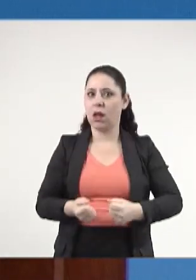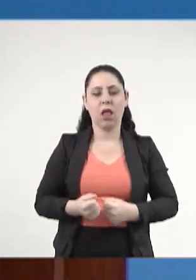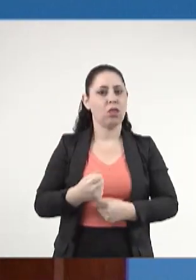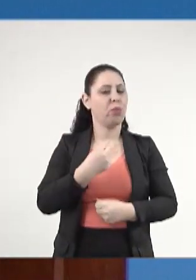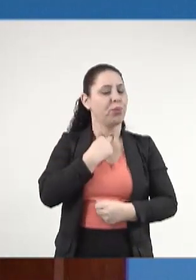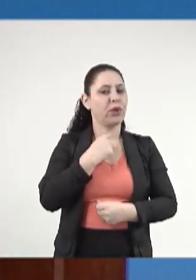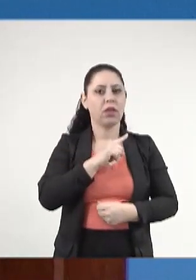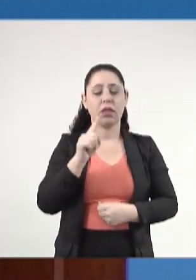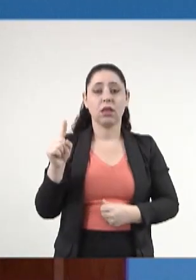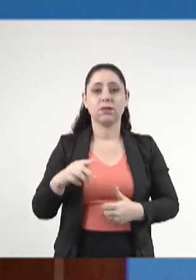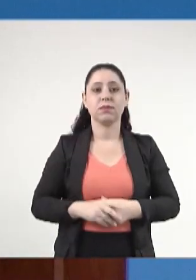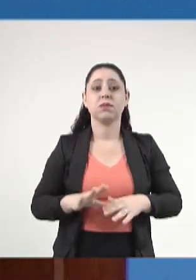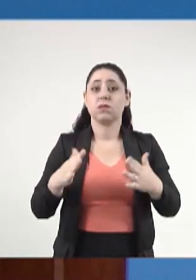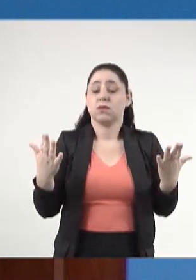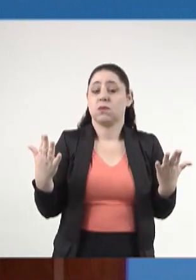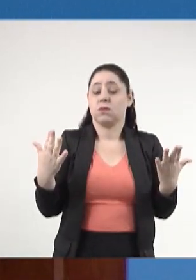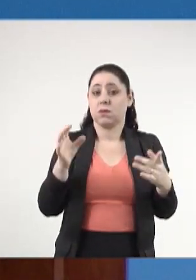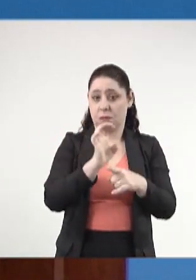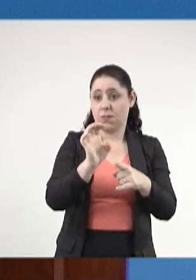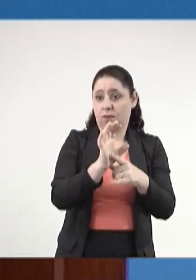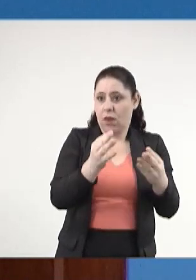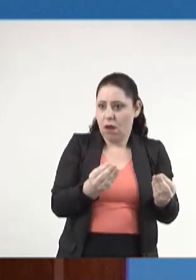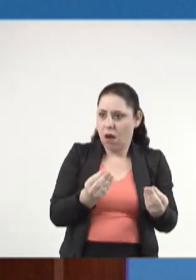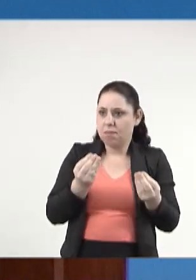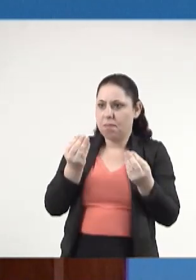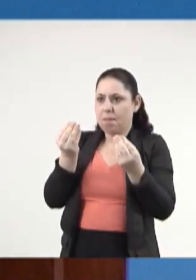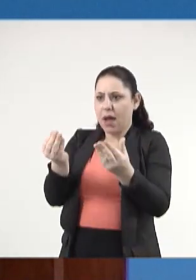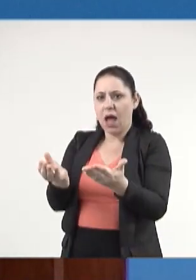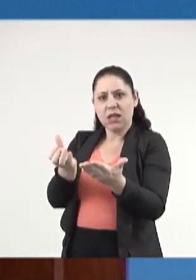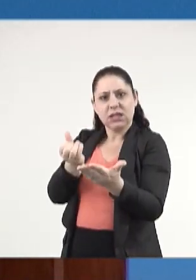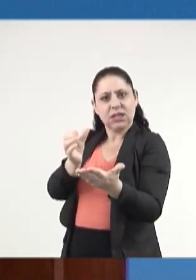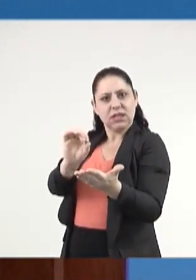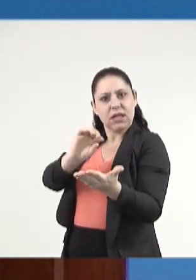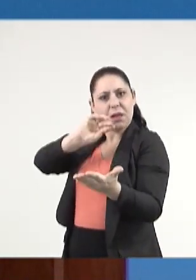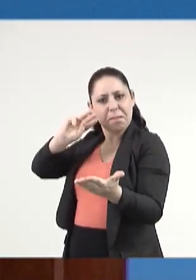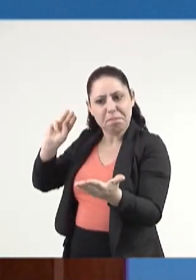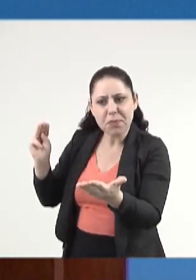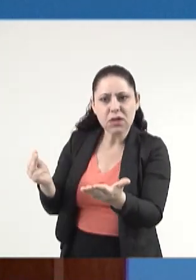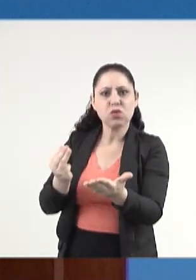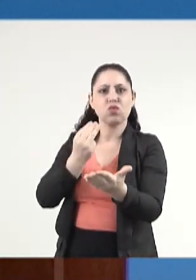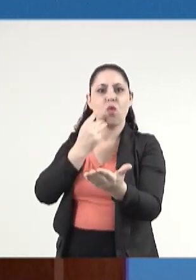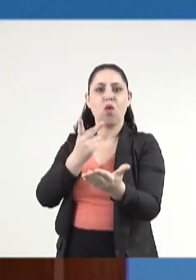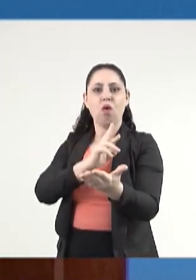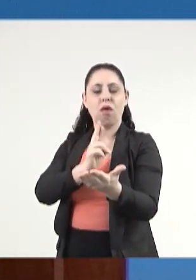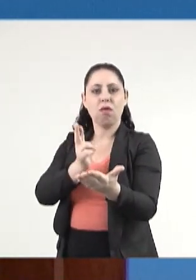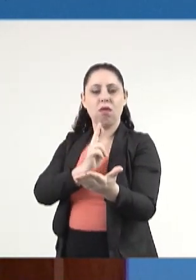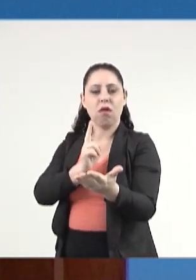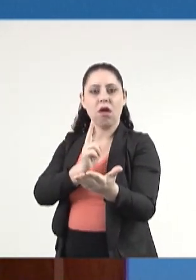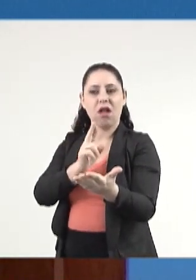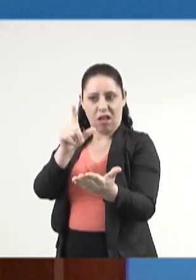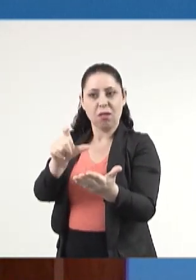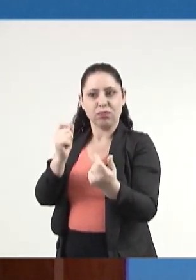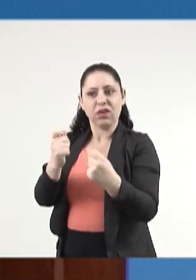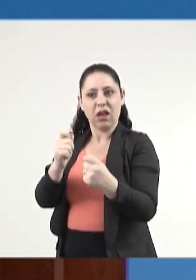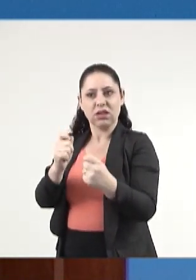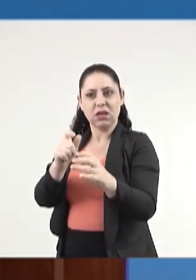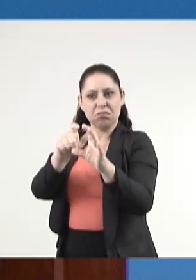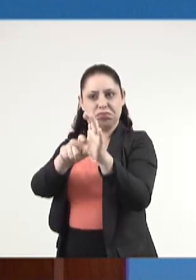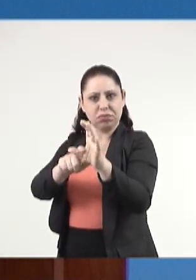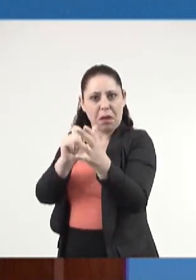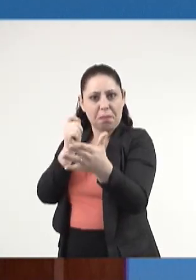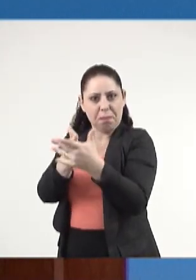inaceitável. Quando o Estado doou para esse senhor 60 milhões de reais para que pudesse cobrir